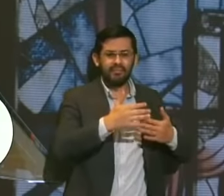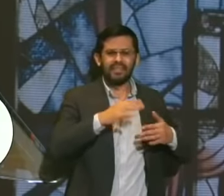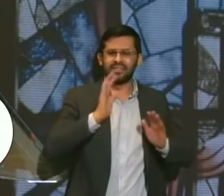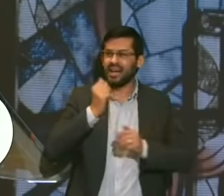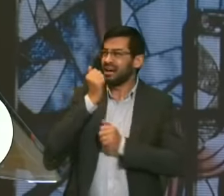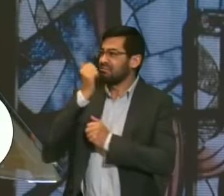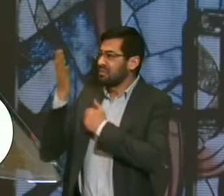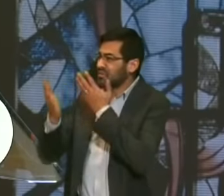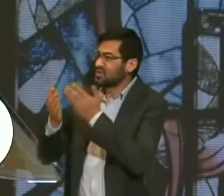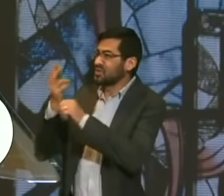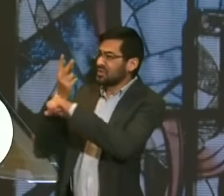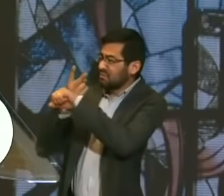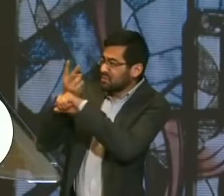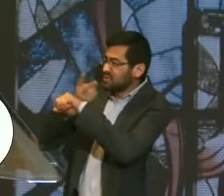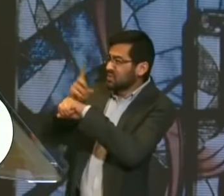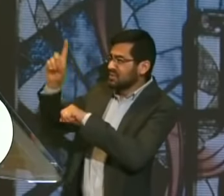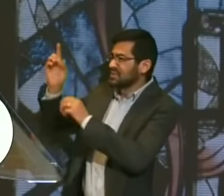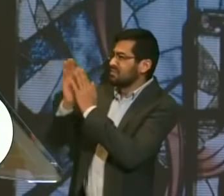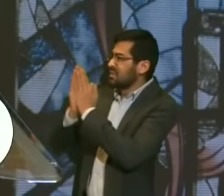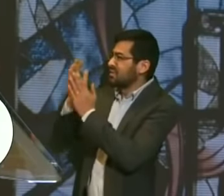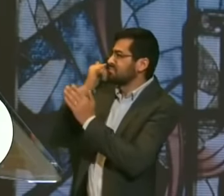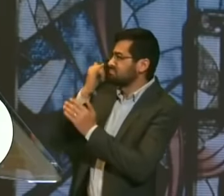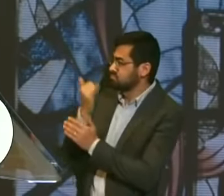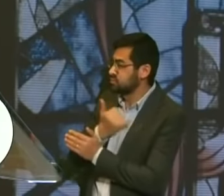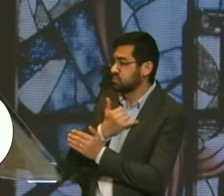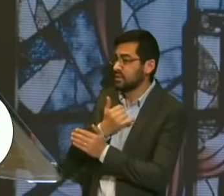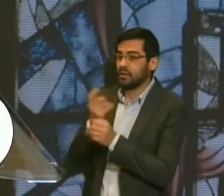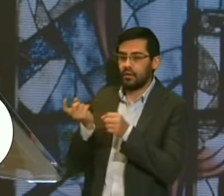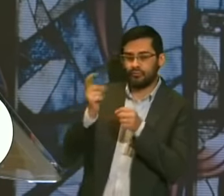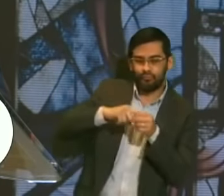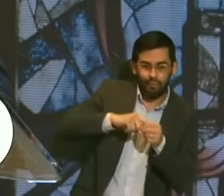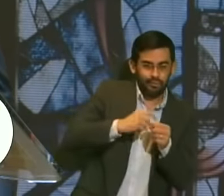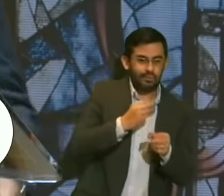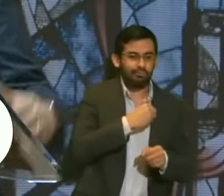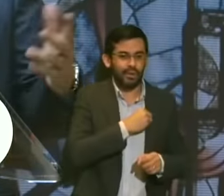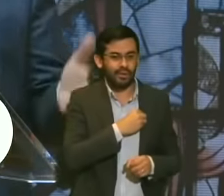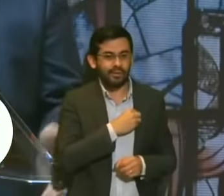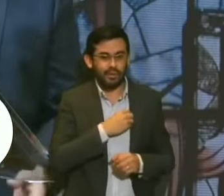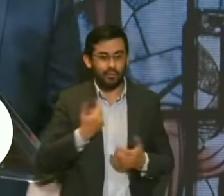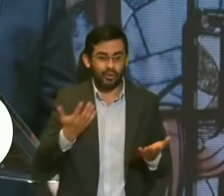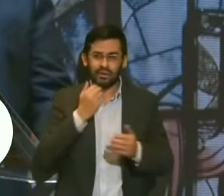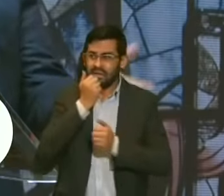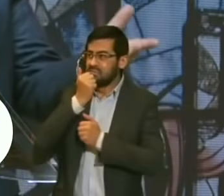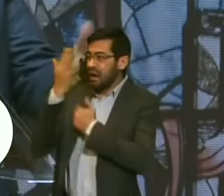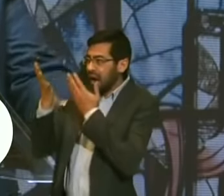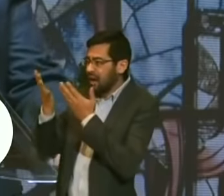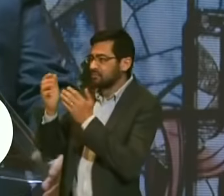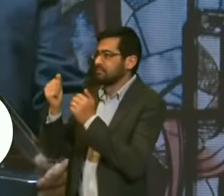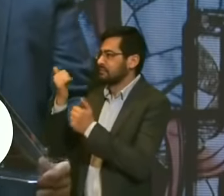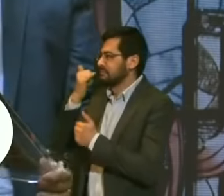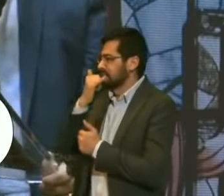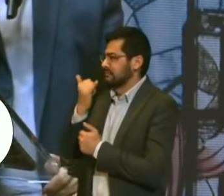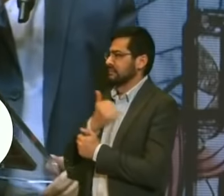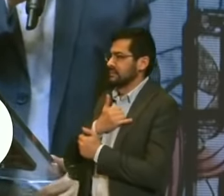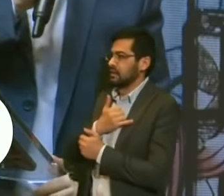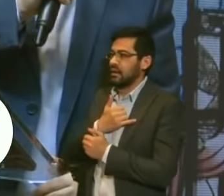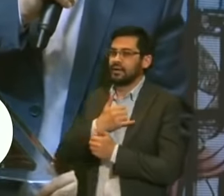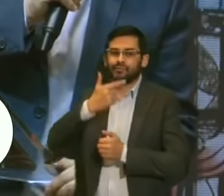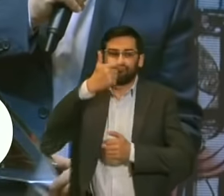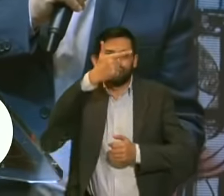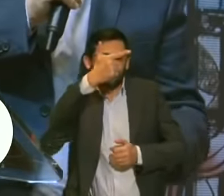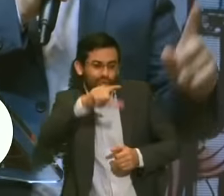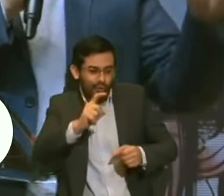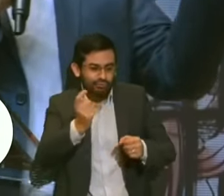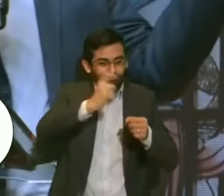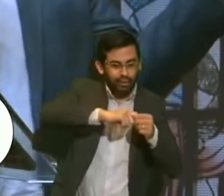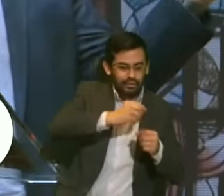já buscou na presença de Deus tantas vezes, e você volta, quem sabe, no dia seguinte para dizer: Senhor, de novo eu estou aqui para